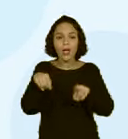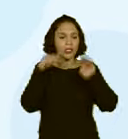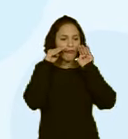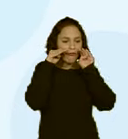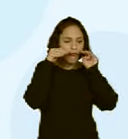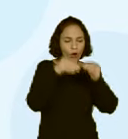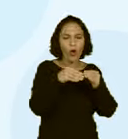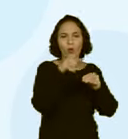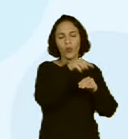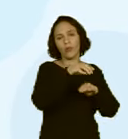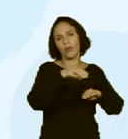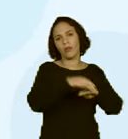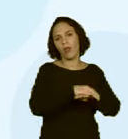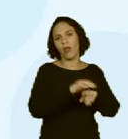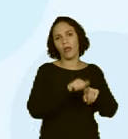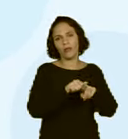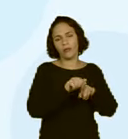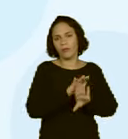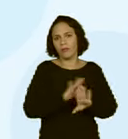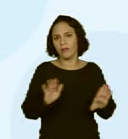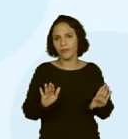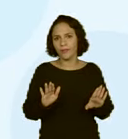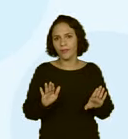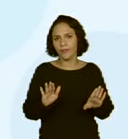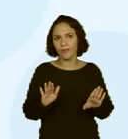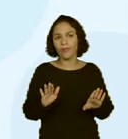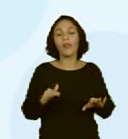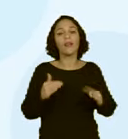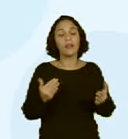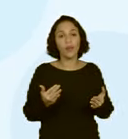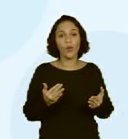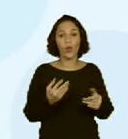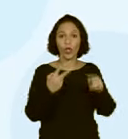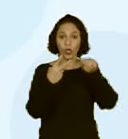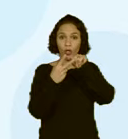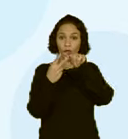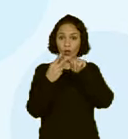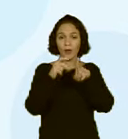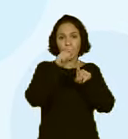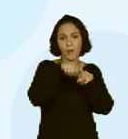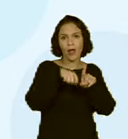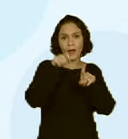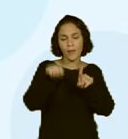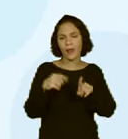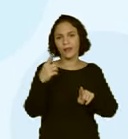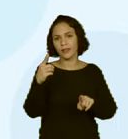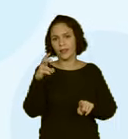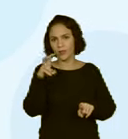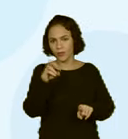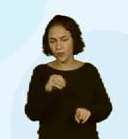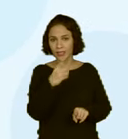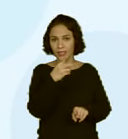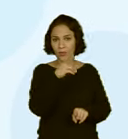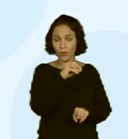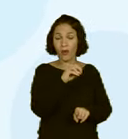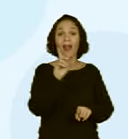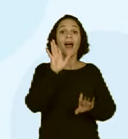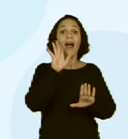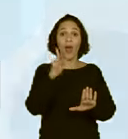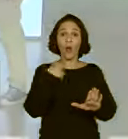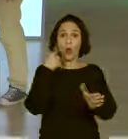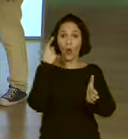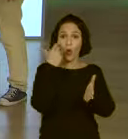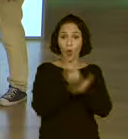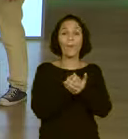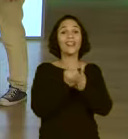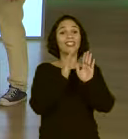para comprar o tênis. Então, eu preciso de R$150 por mês. Depois que eu realizar o